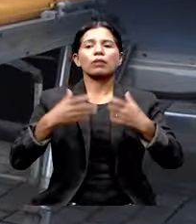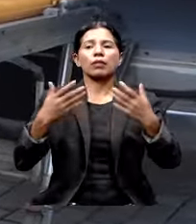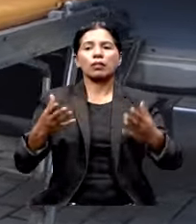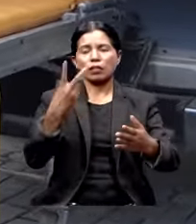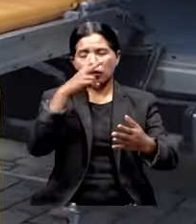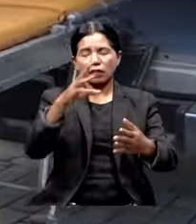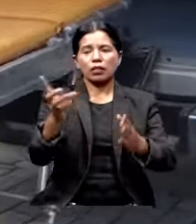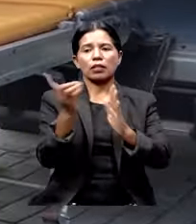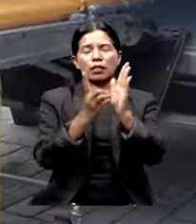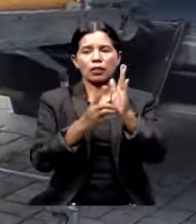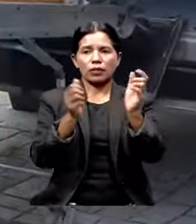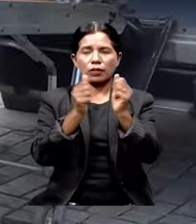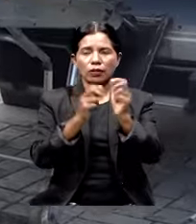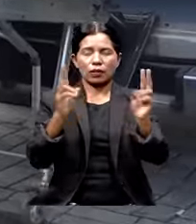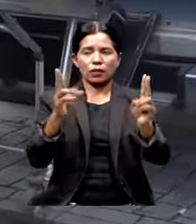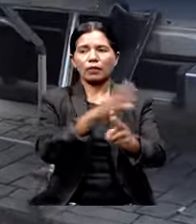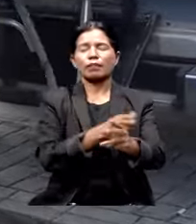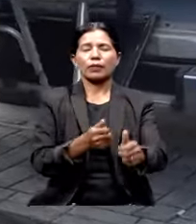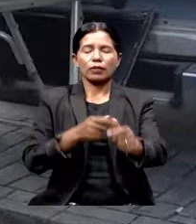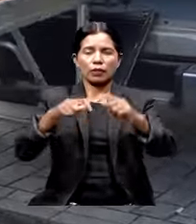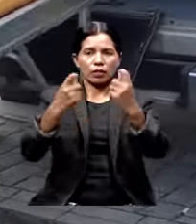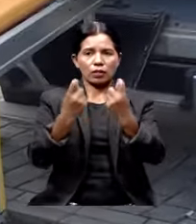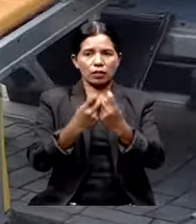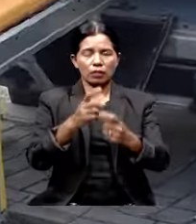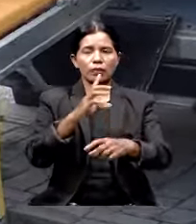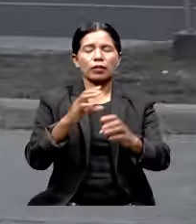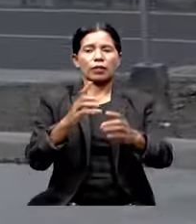ba dado solalais, intervenção tur tipo desastre,